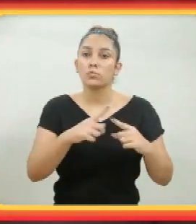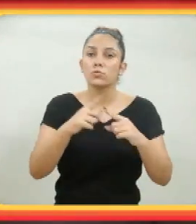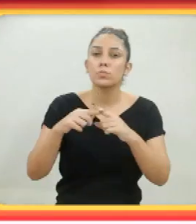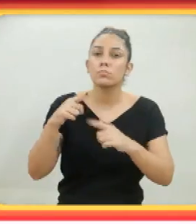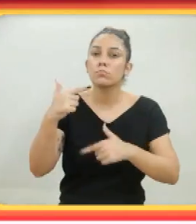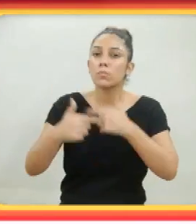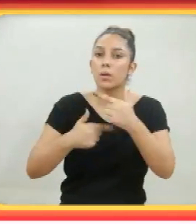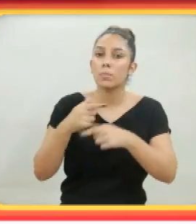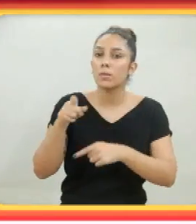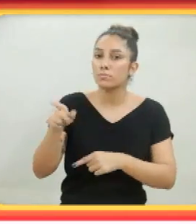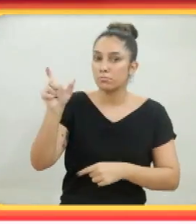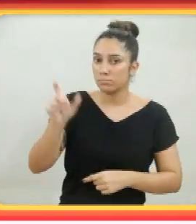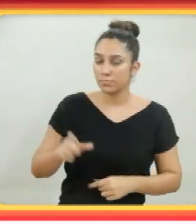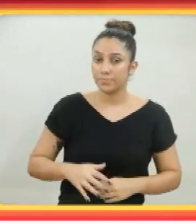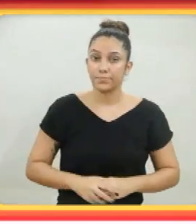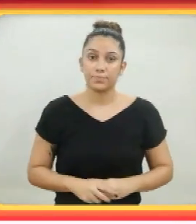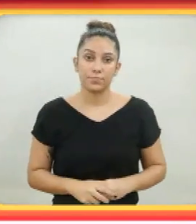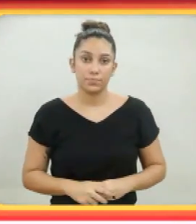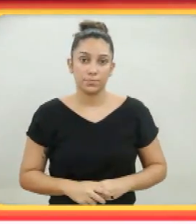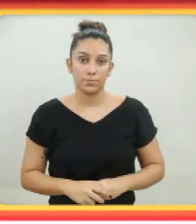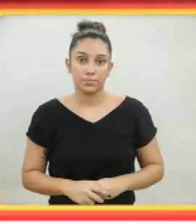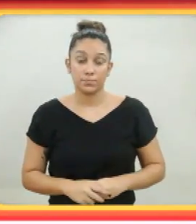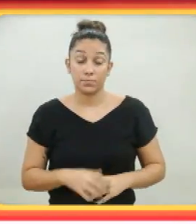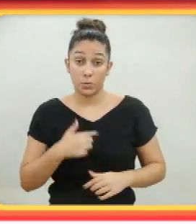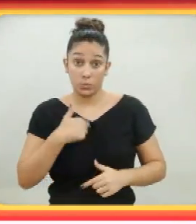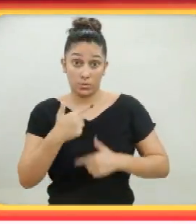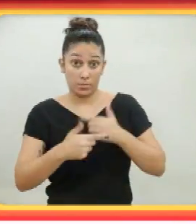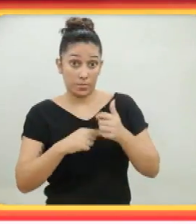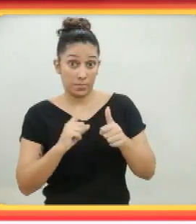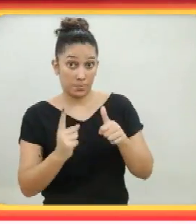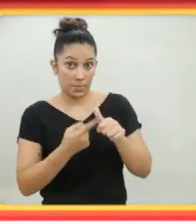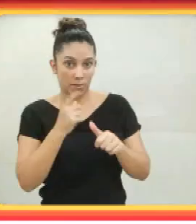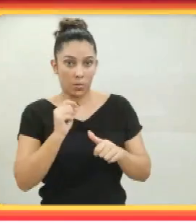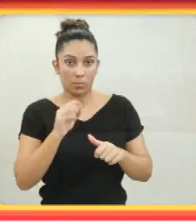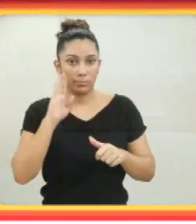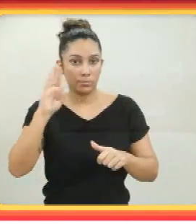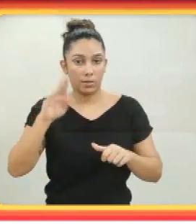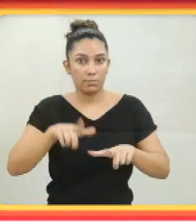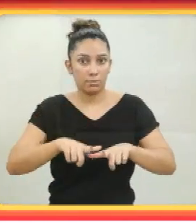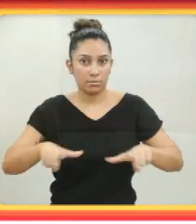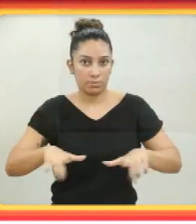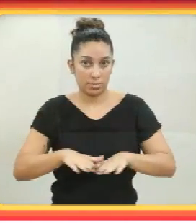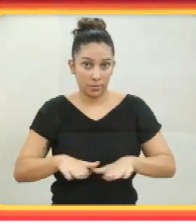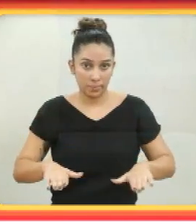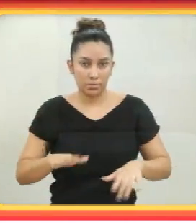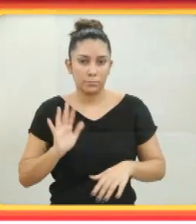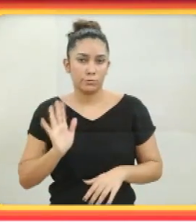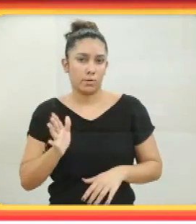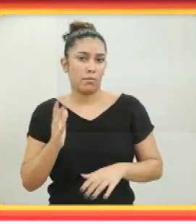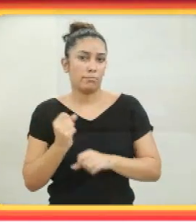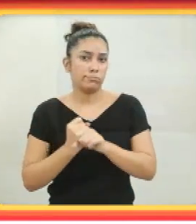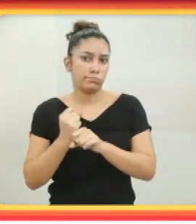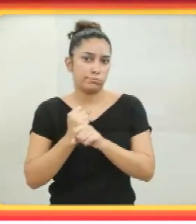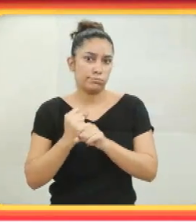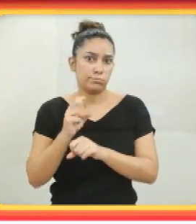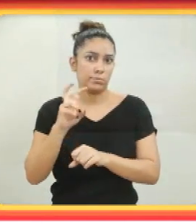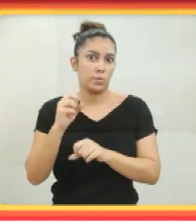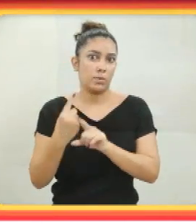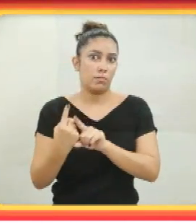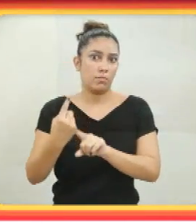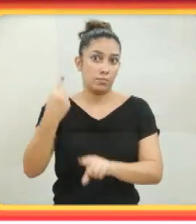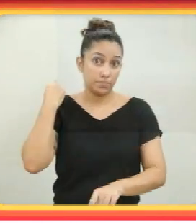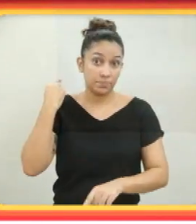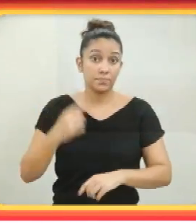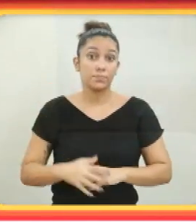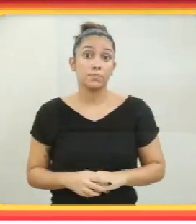arte. Que tipo de trabalho que a senhora faz? Eu trabalho